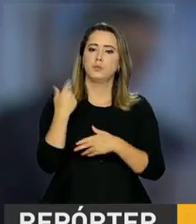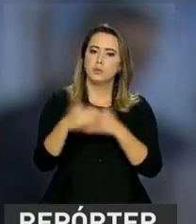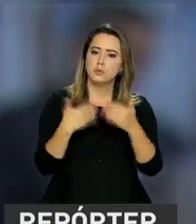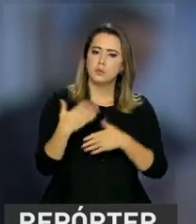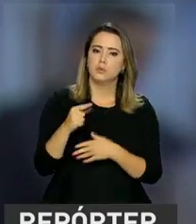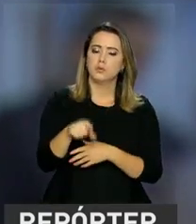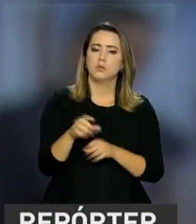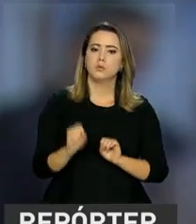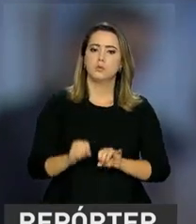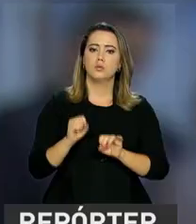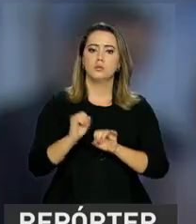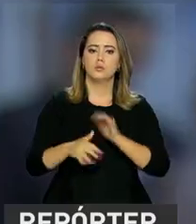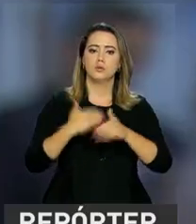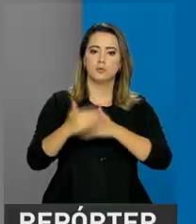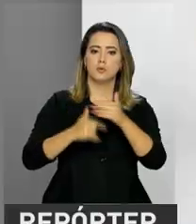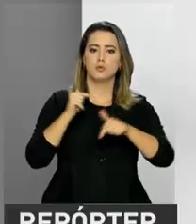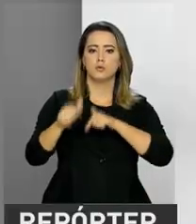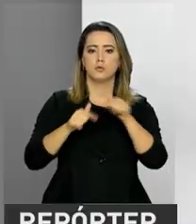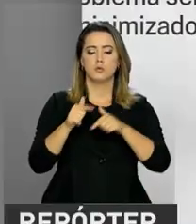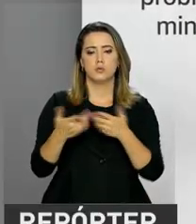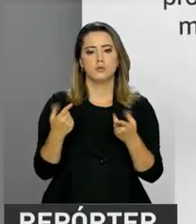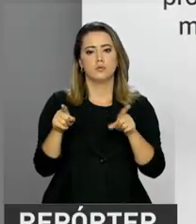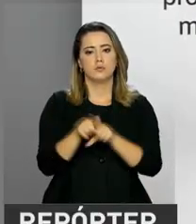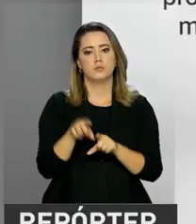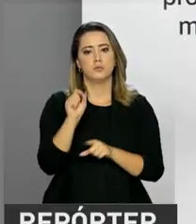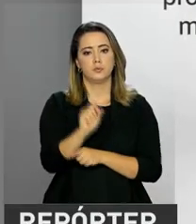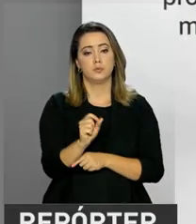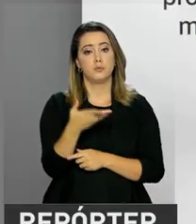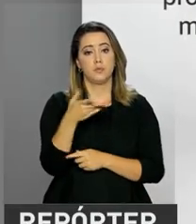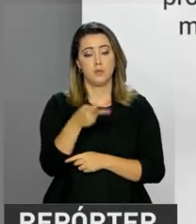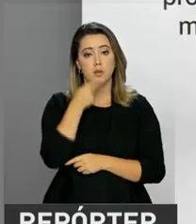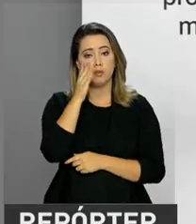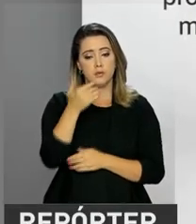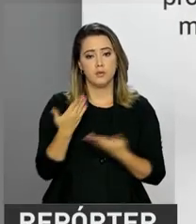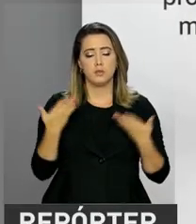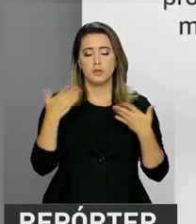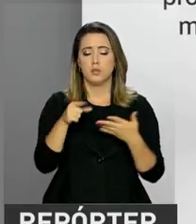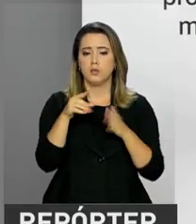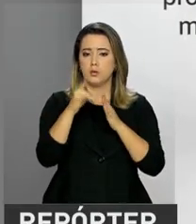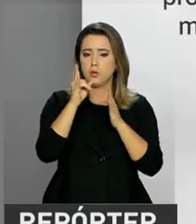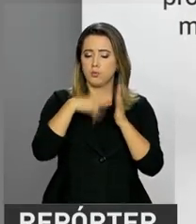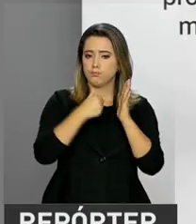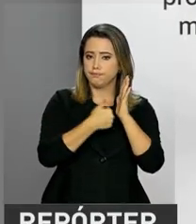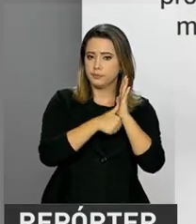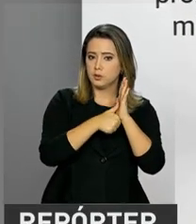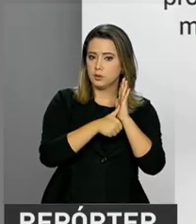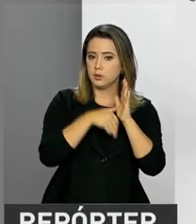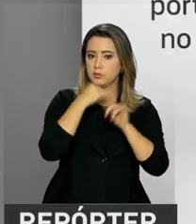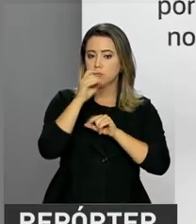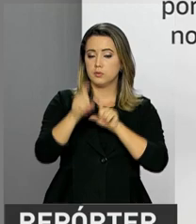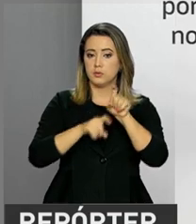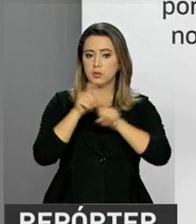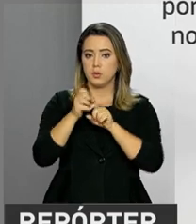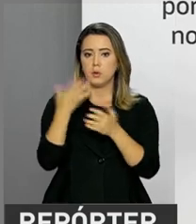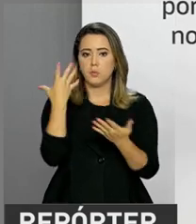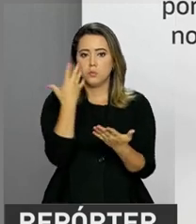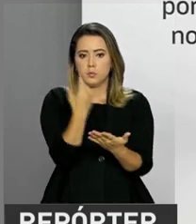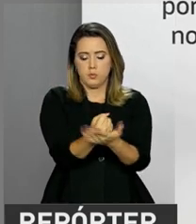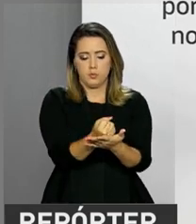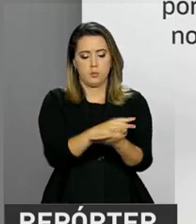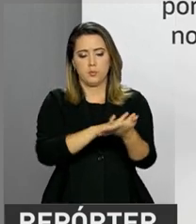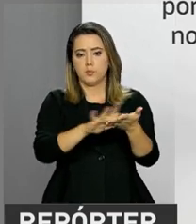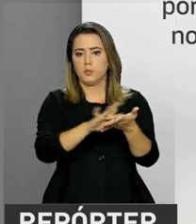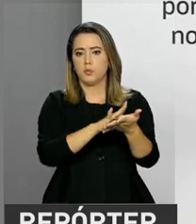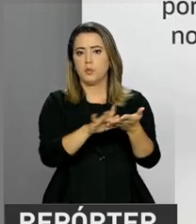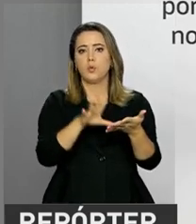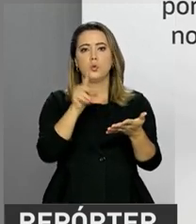formação de atitudes sobre a carteira nacional de habilitação eletrônica que permite armazenar no seu smartphone todas as